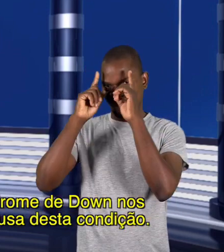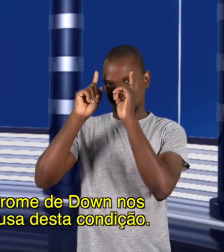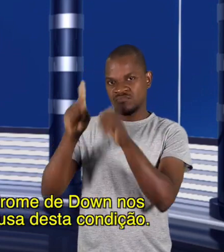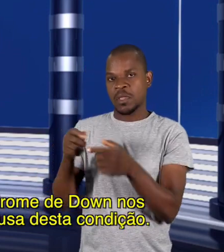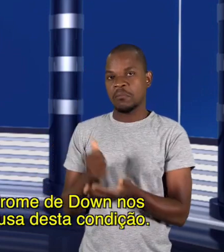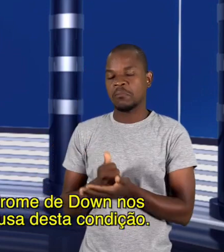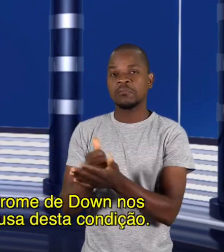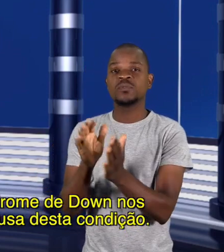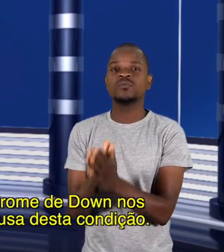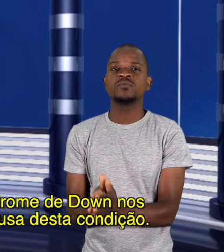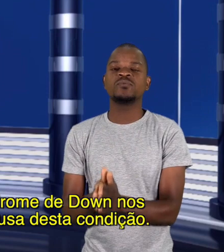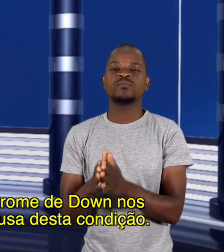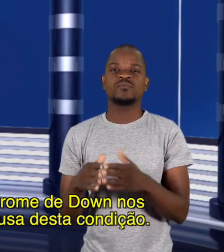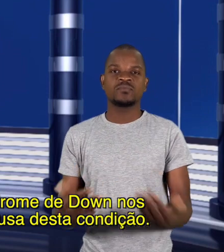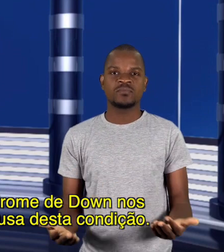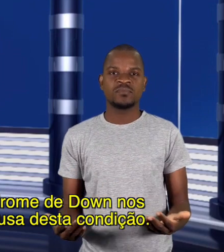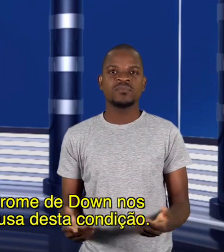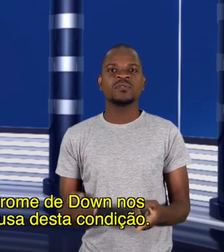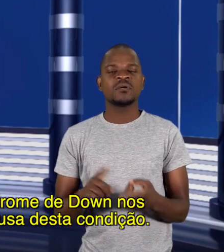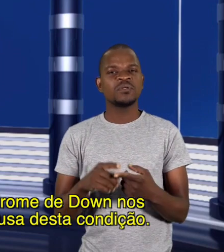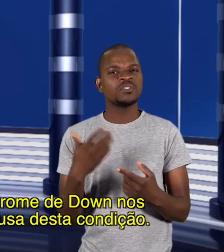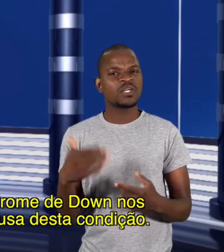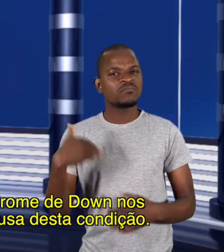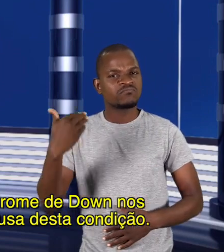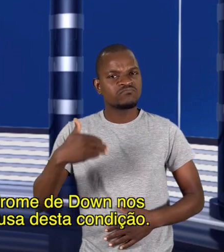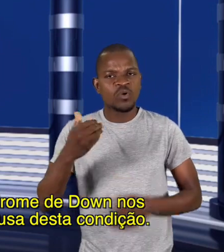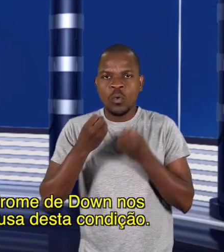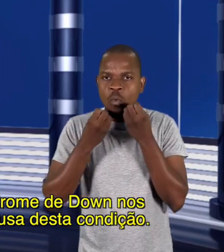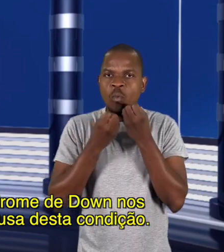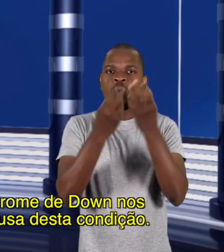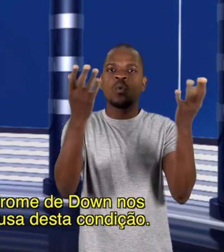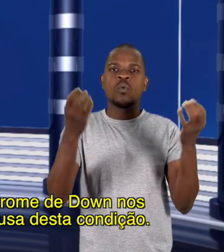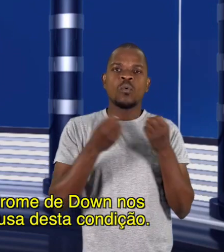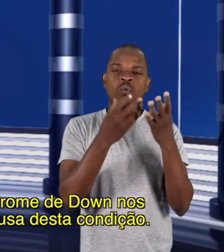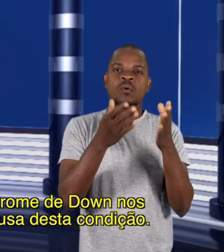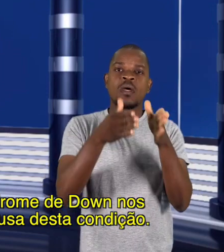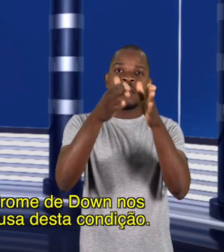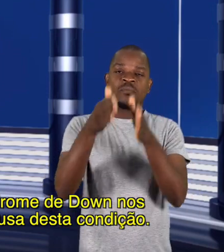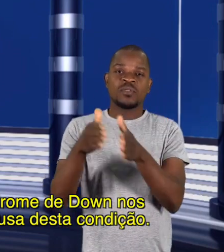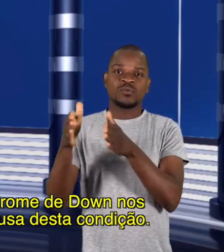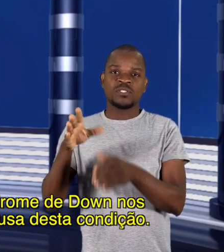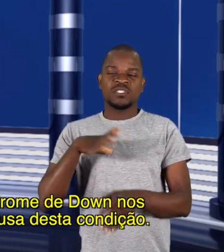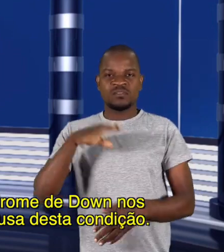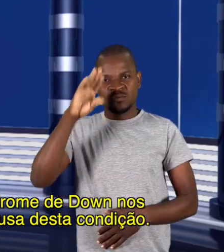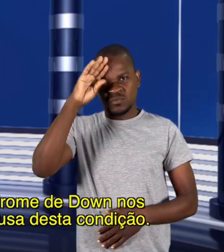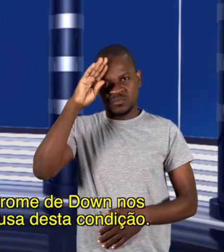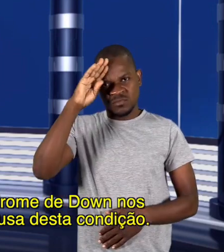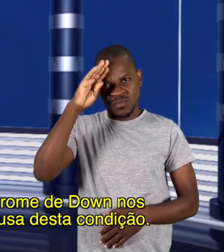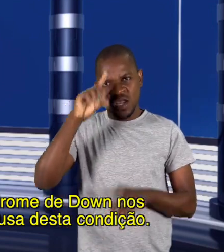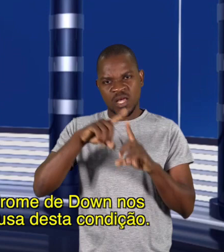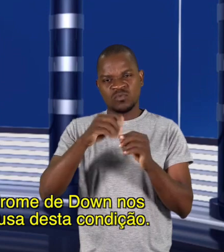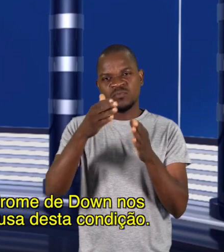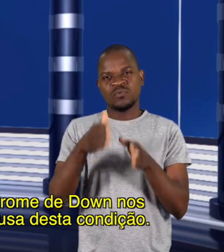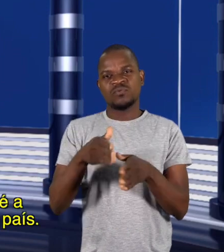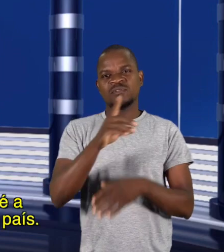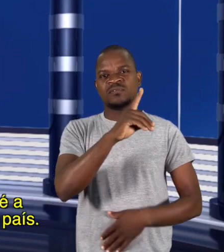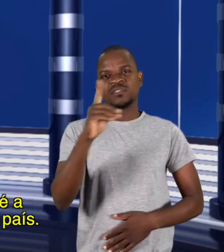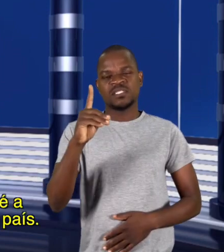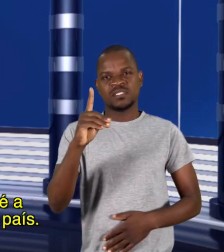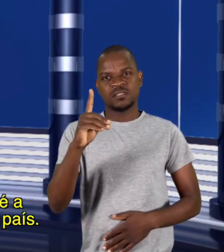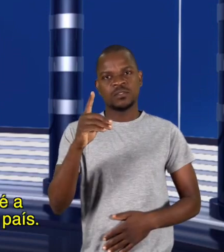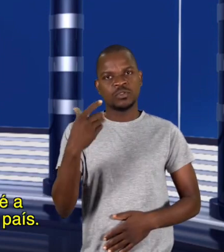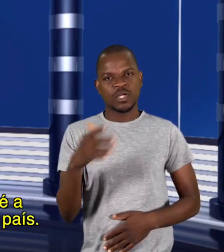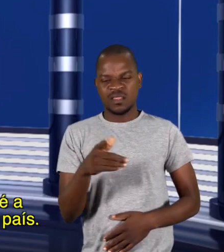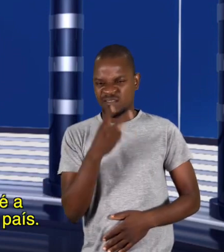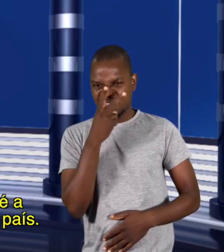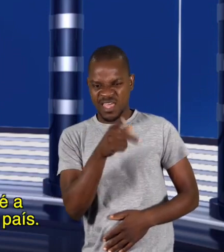-se vários casos de pessoas com síndrome de Down nos Estados Unidos que foram recusadas de tratamento só pelo fato de terem síndrome de Down. Então é bom